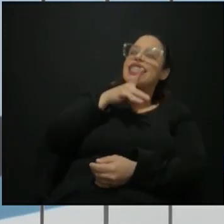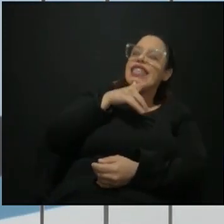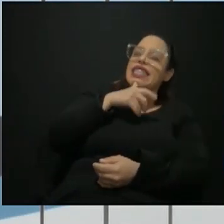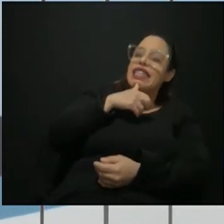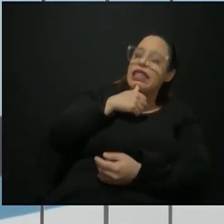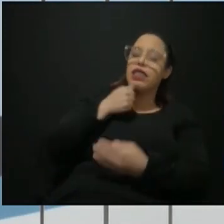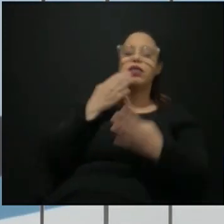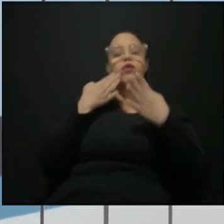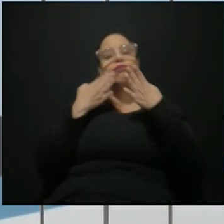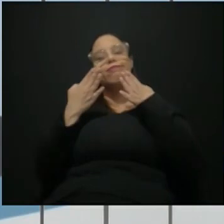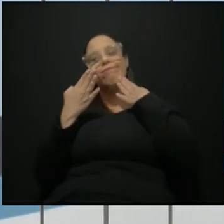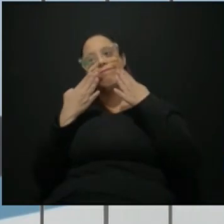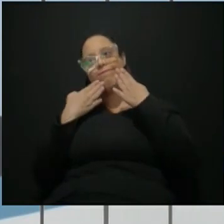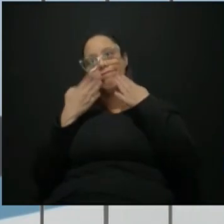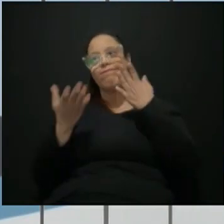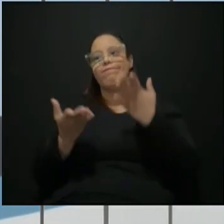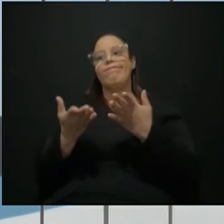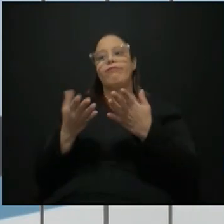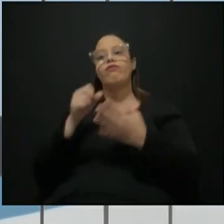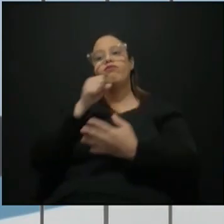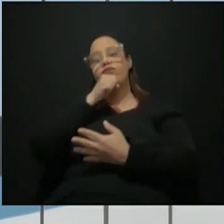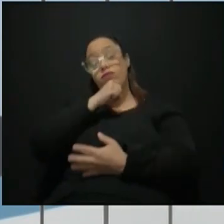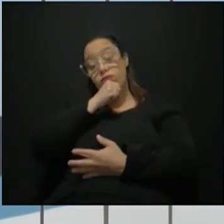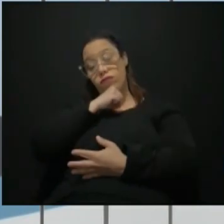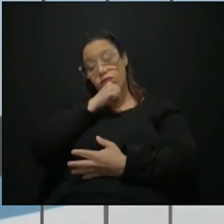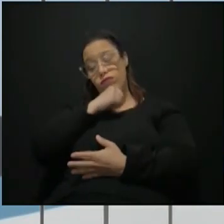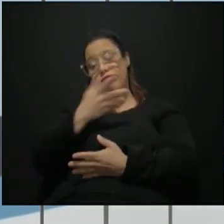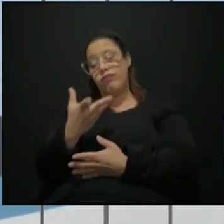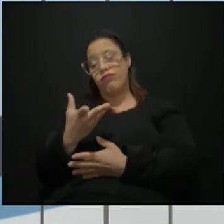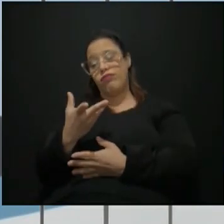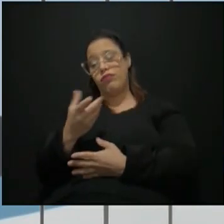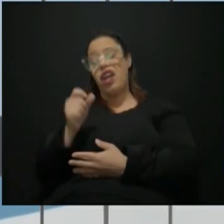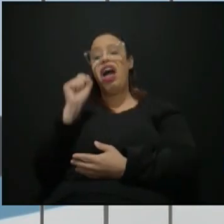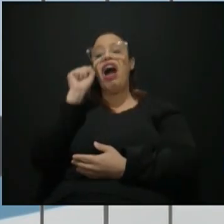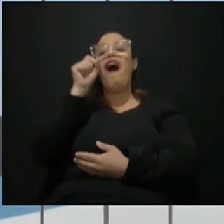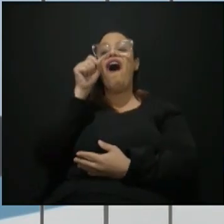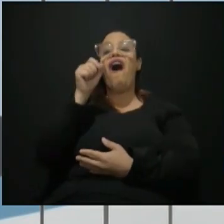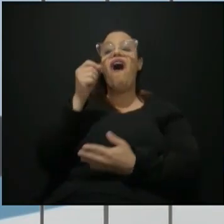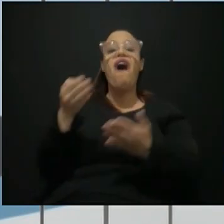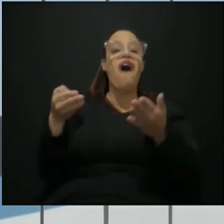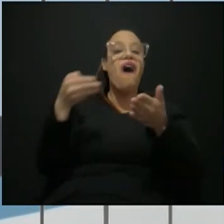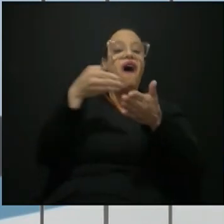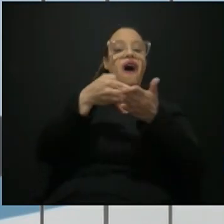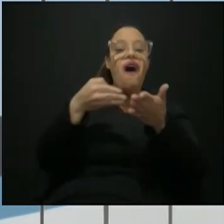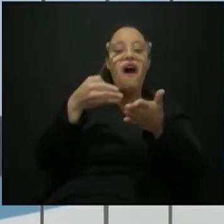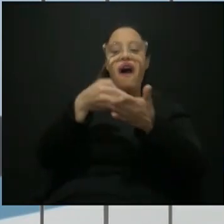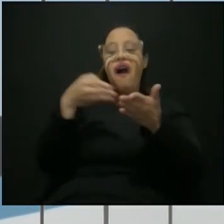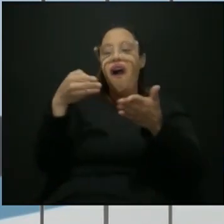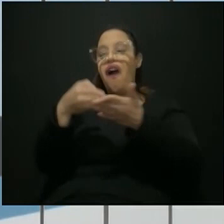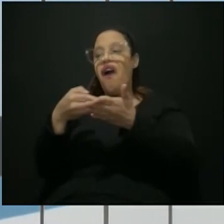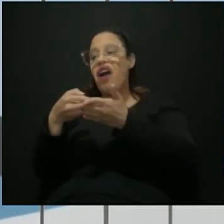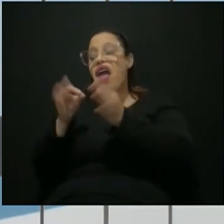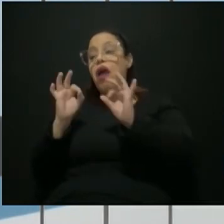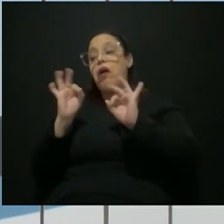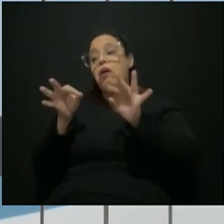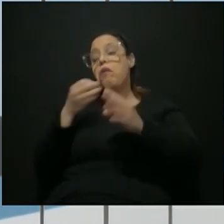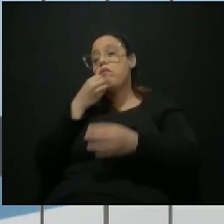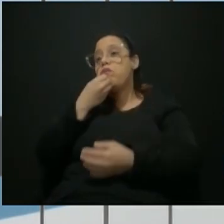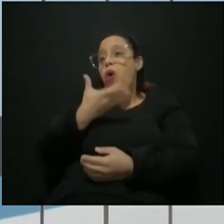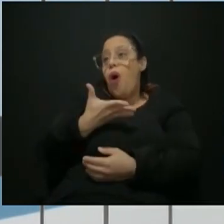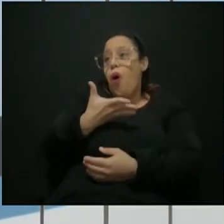da questão do envelhecimento é até que ponto isso é coerente, né, com as condições de